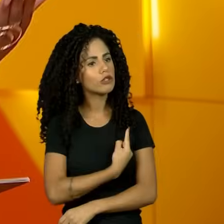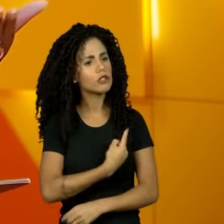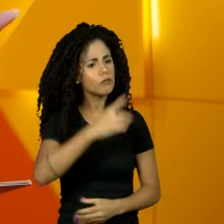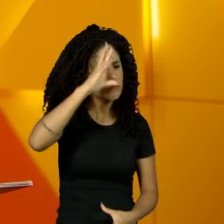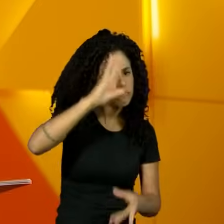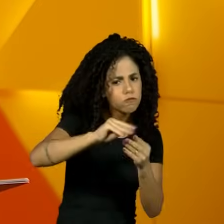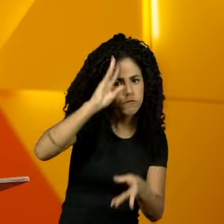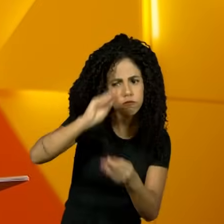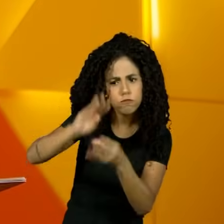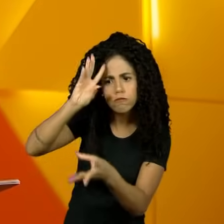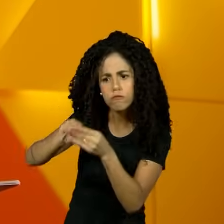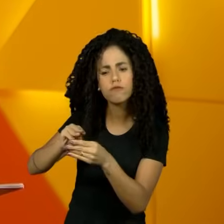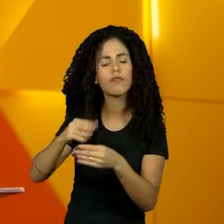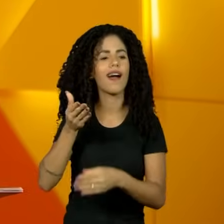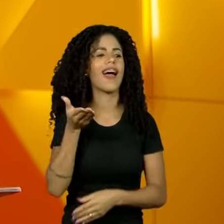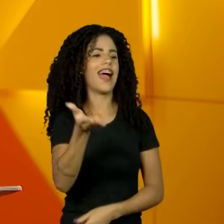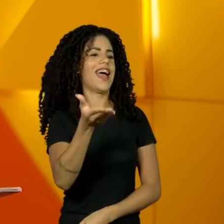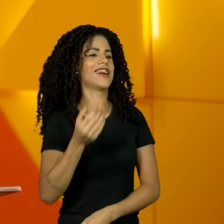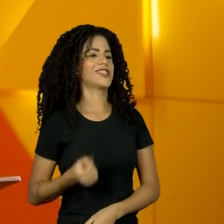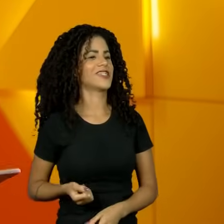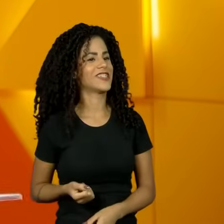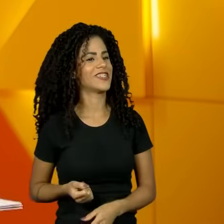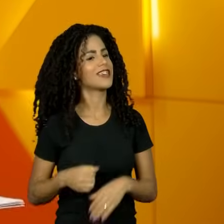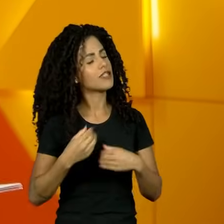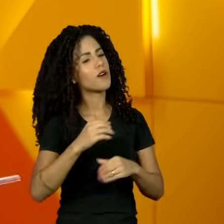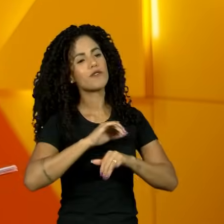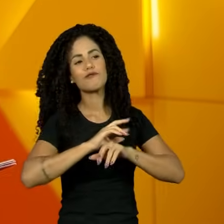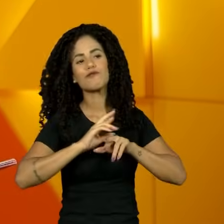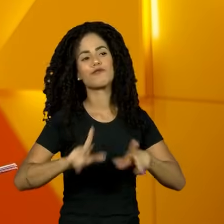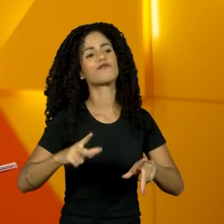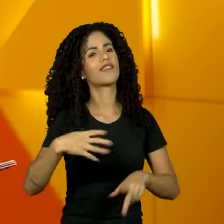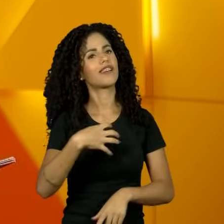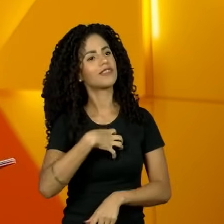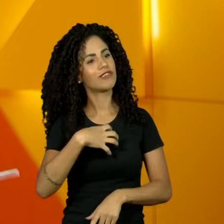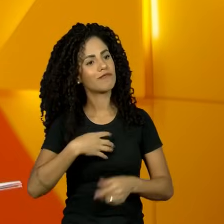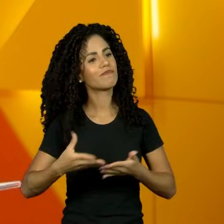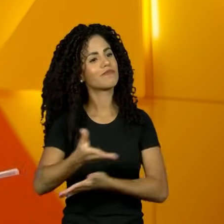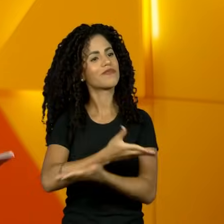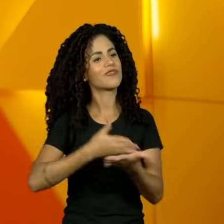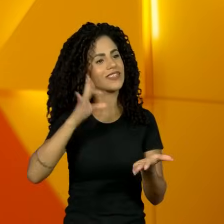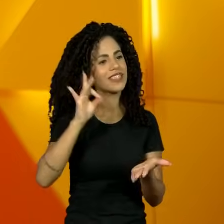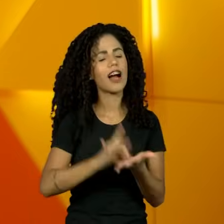todo mundo entenda o que a gente fala, né? Isso faz a maior diferença na maneira